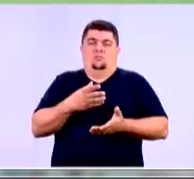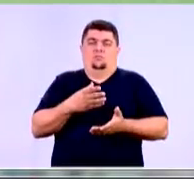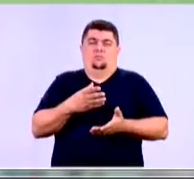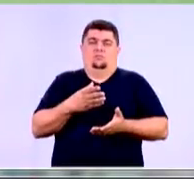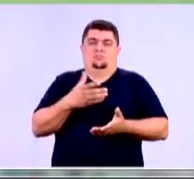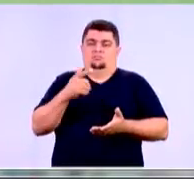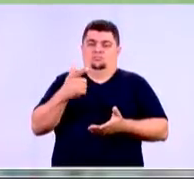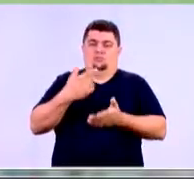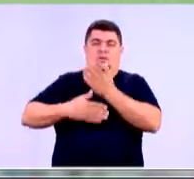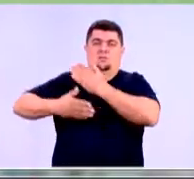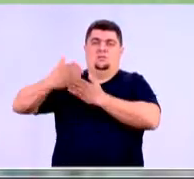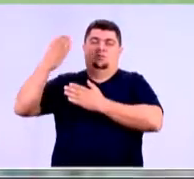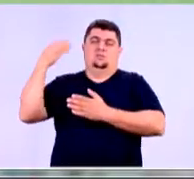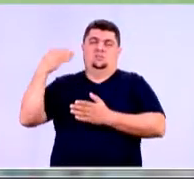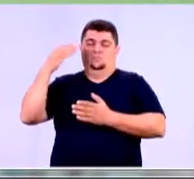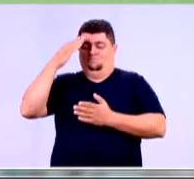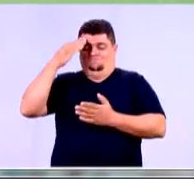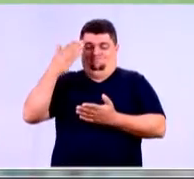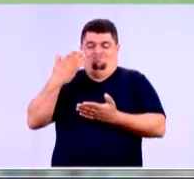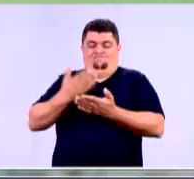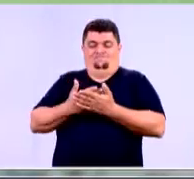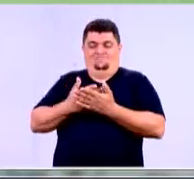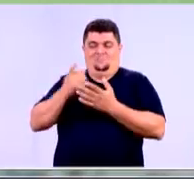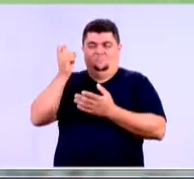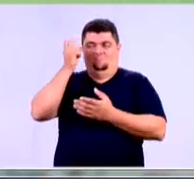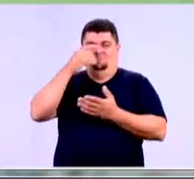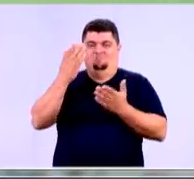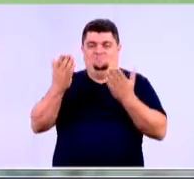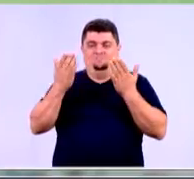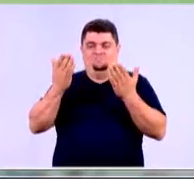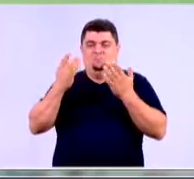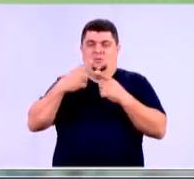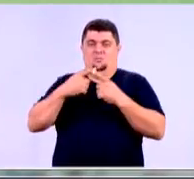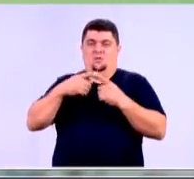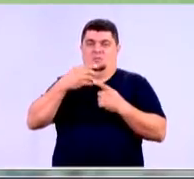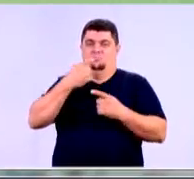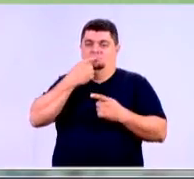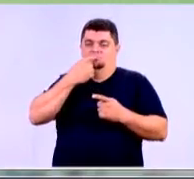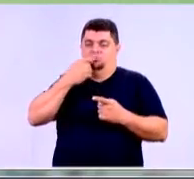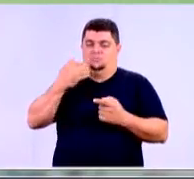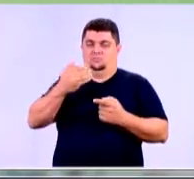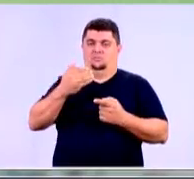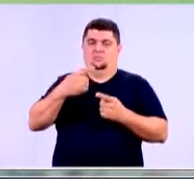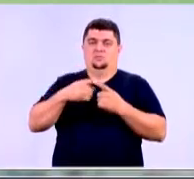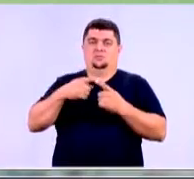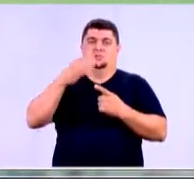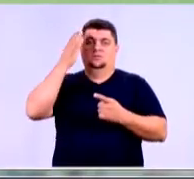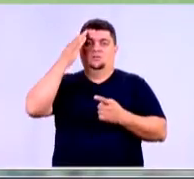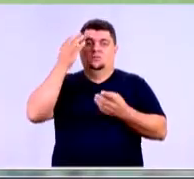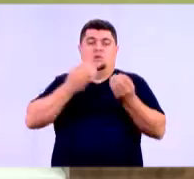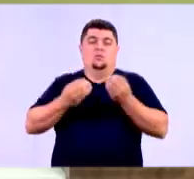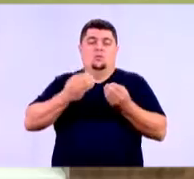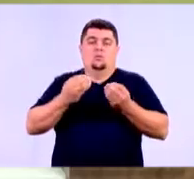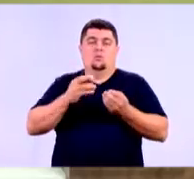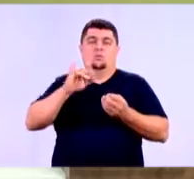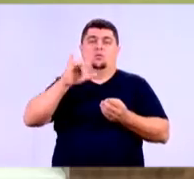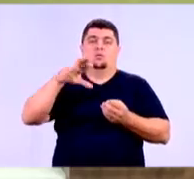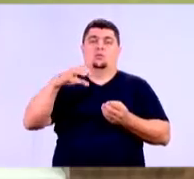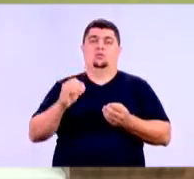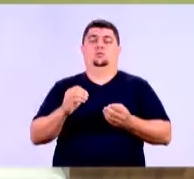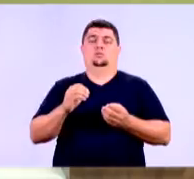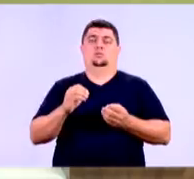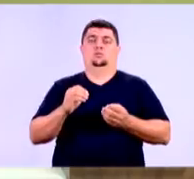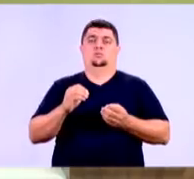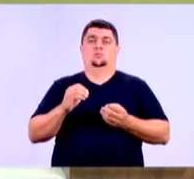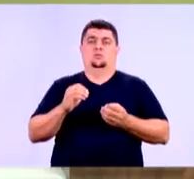um histórico muito confiável, porque é um tempo muito curto, né? Então você tem que ter alguma forma de mensurar o risco para esse cliente também. Você não